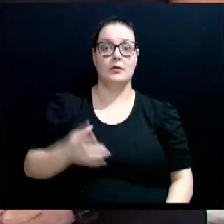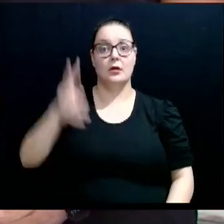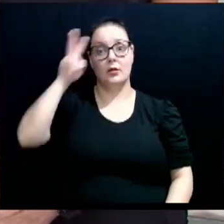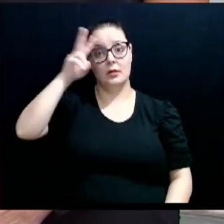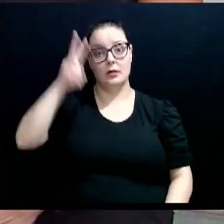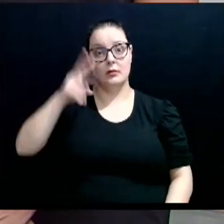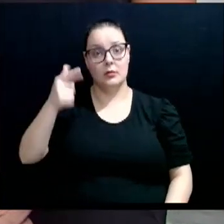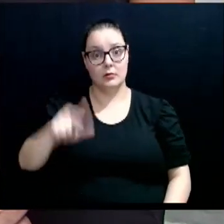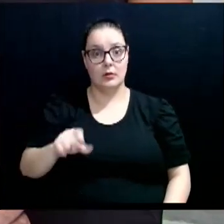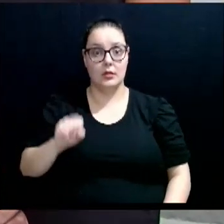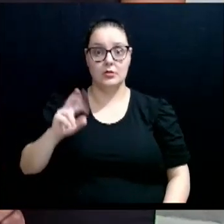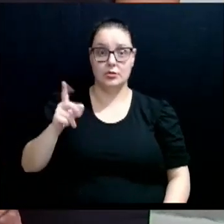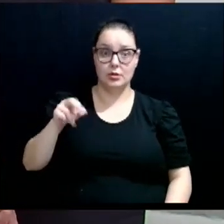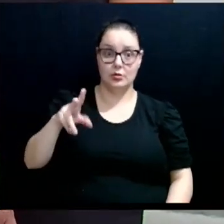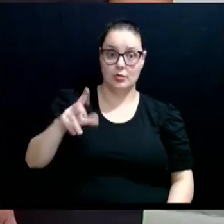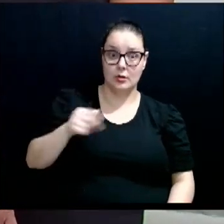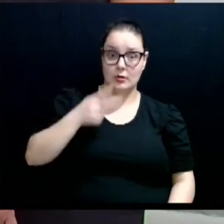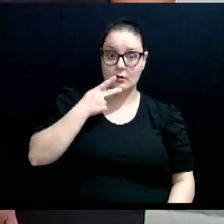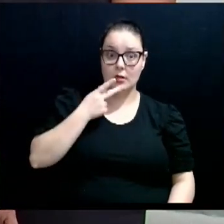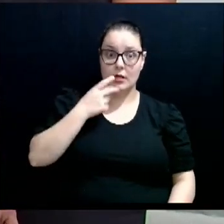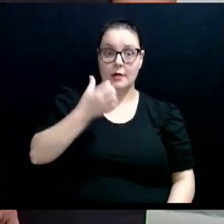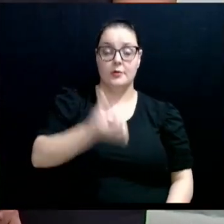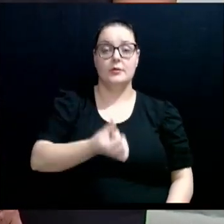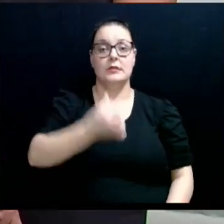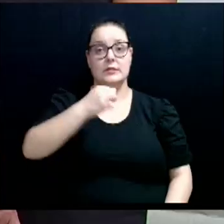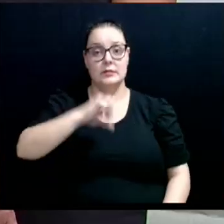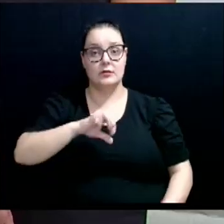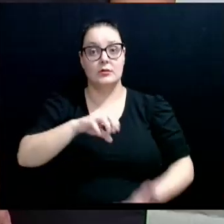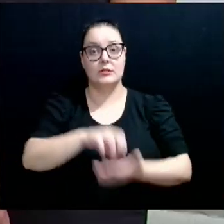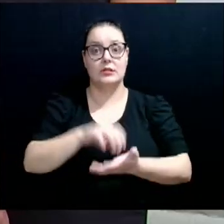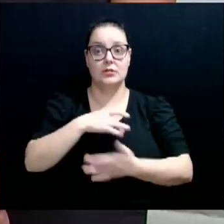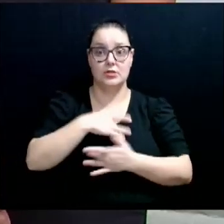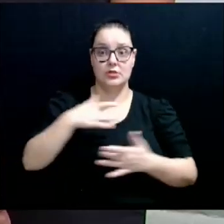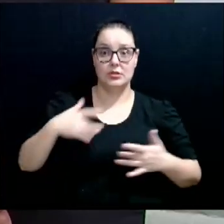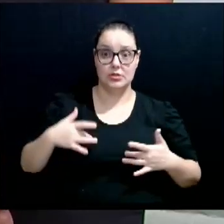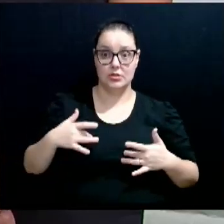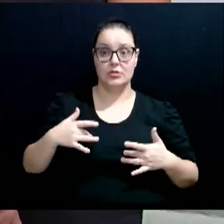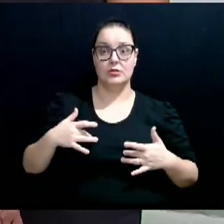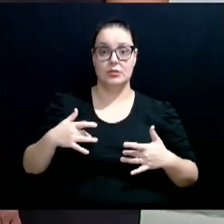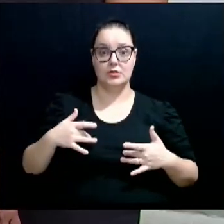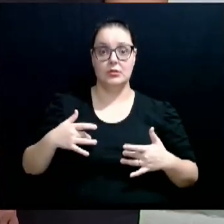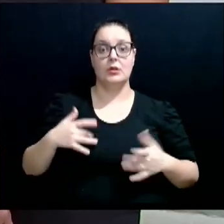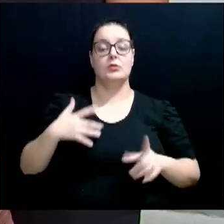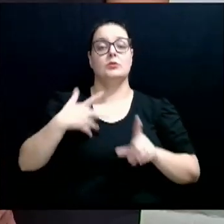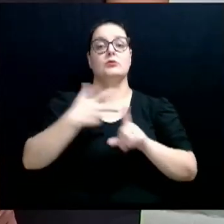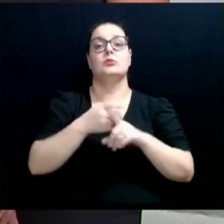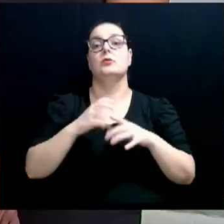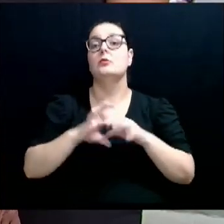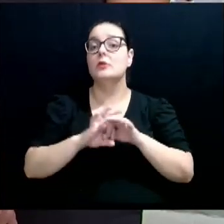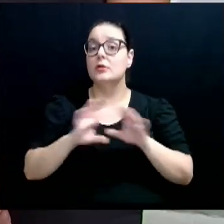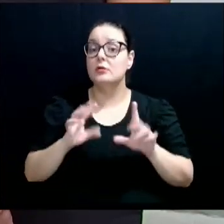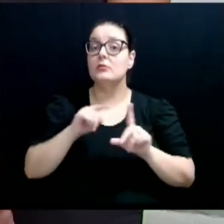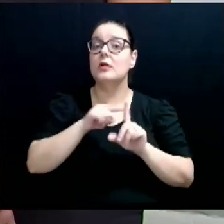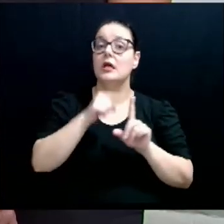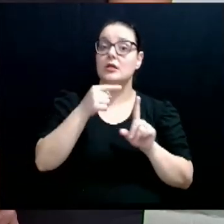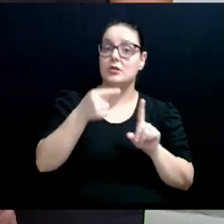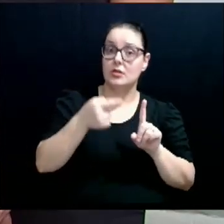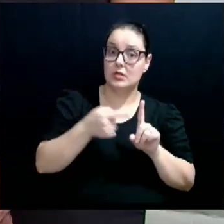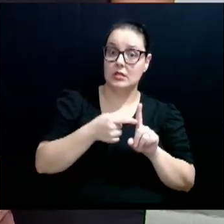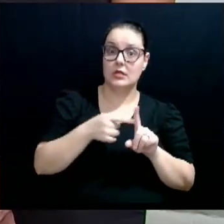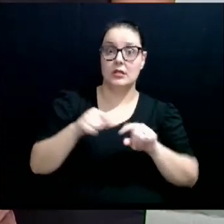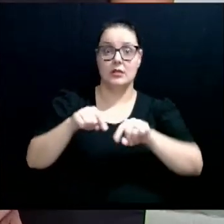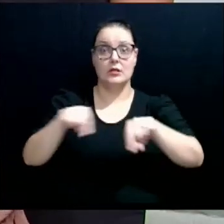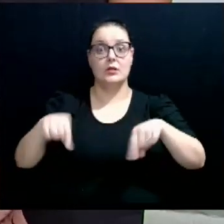Shaula falou, os 69 centros de saúde de Campinas estão com as doses disponíveis para as gestantes e as salas de vacinação